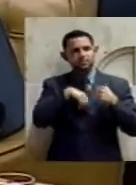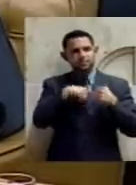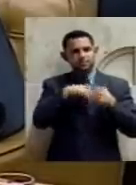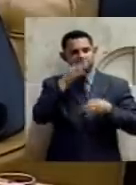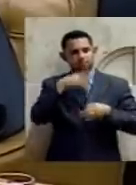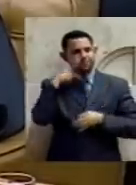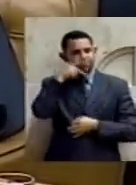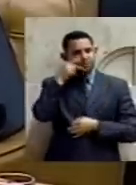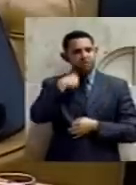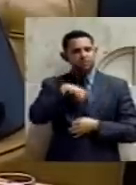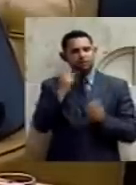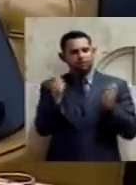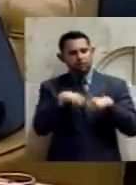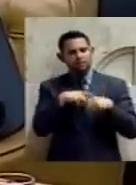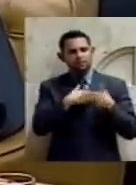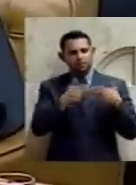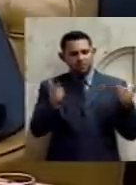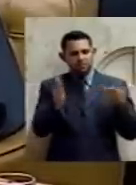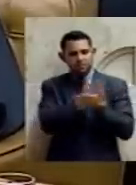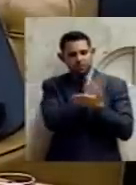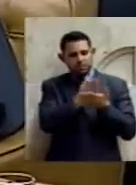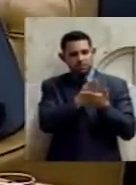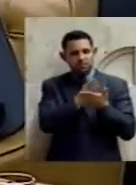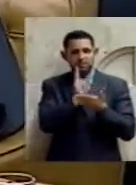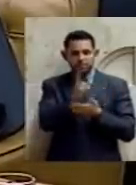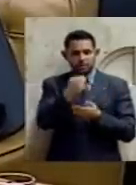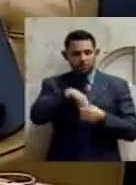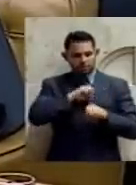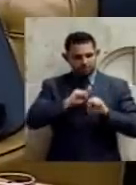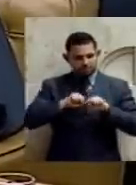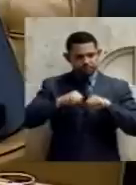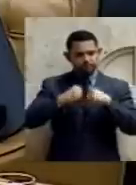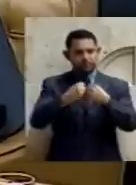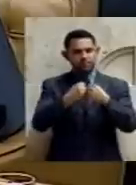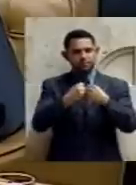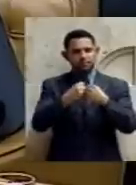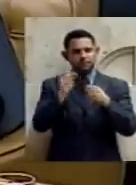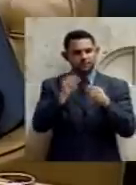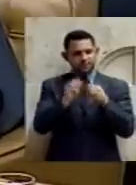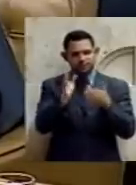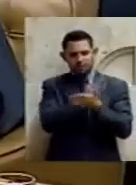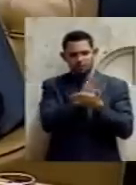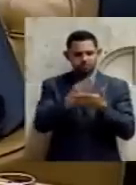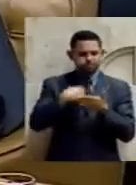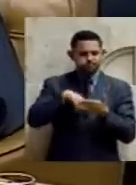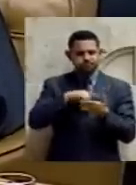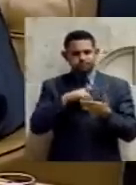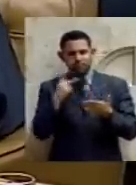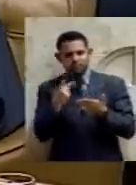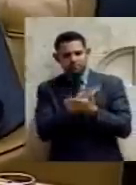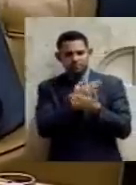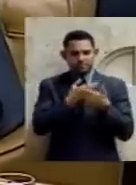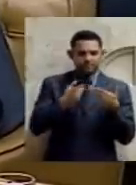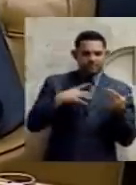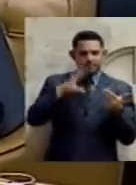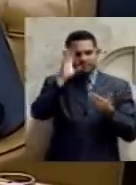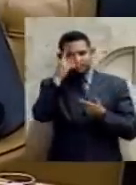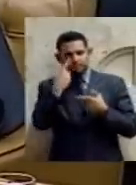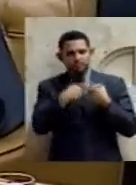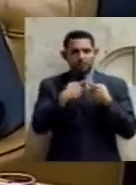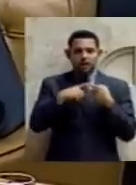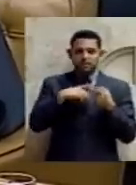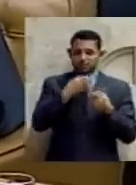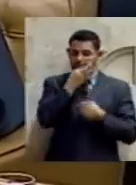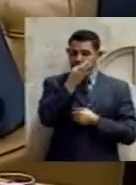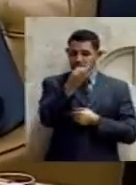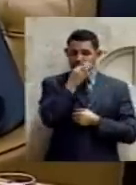ou menos nítidas e intensas, sempre abastecidas pelo roteiro de certos nichos acadêmicos, a crítica de que o